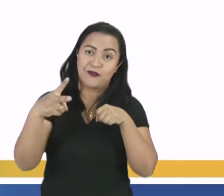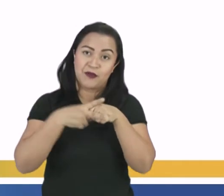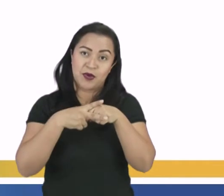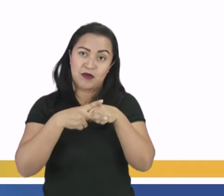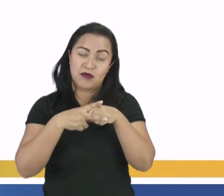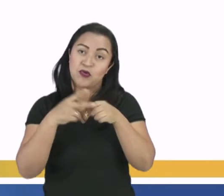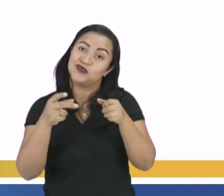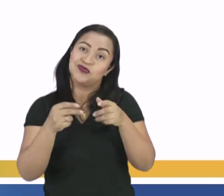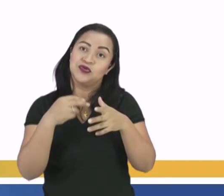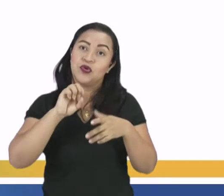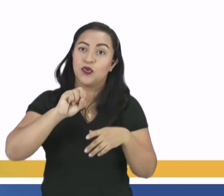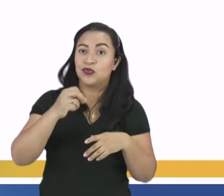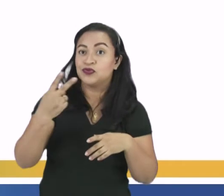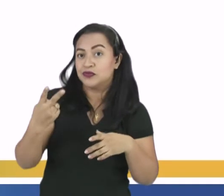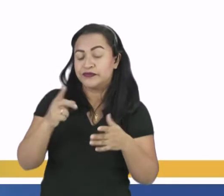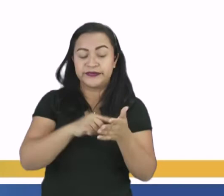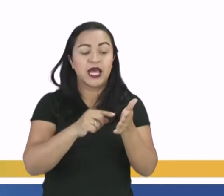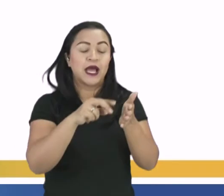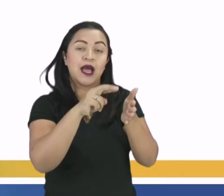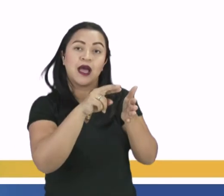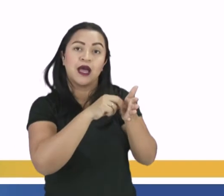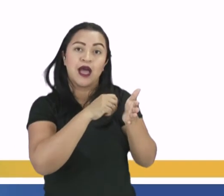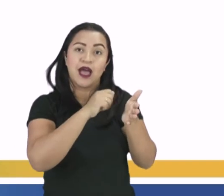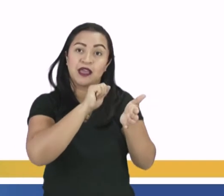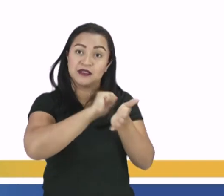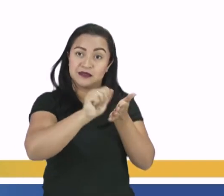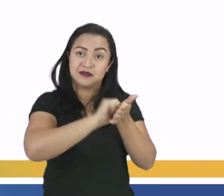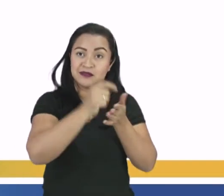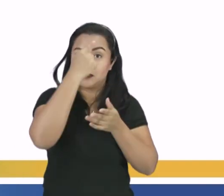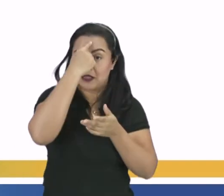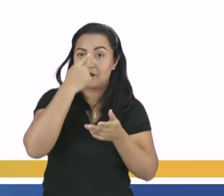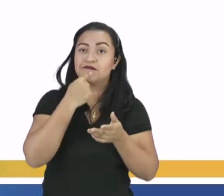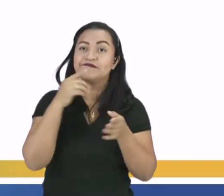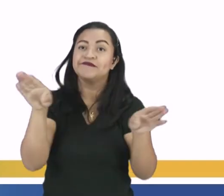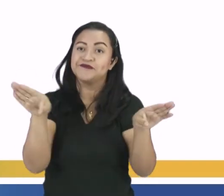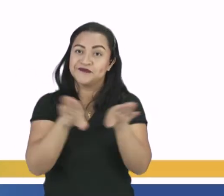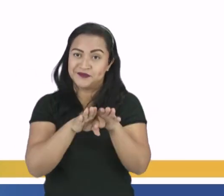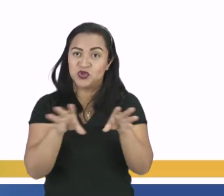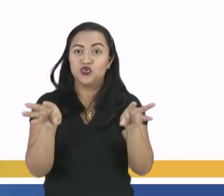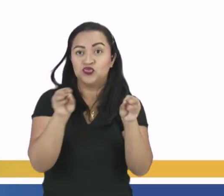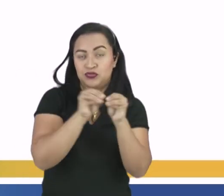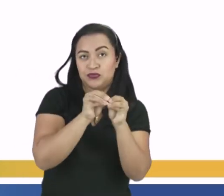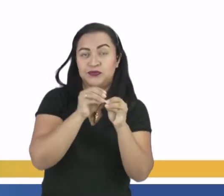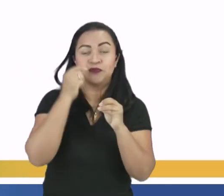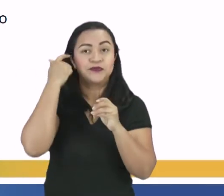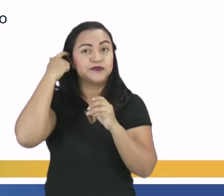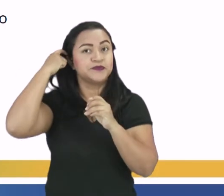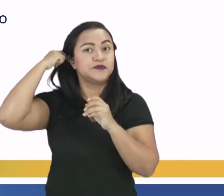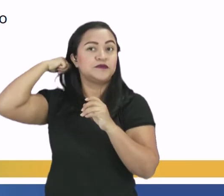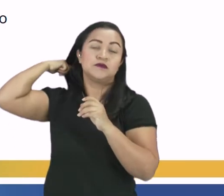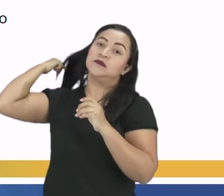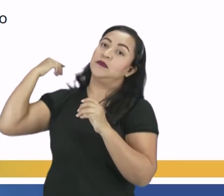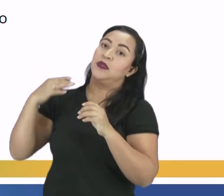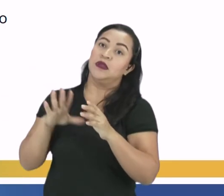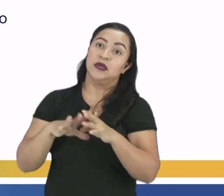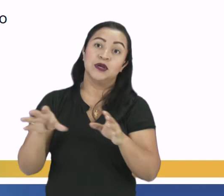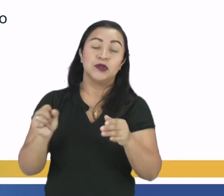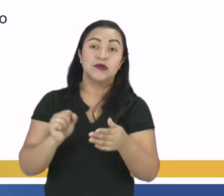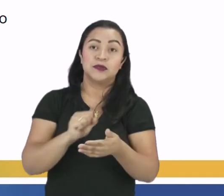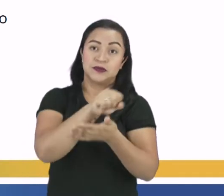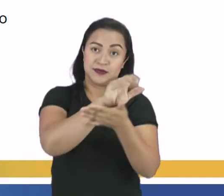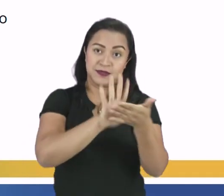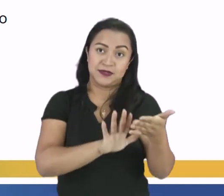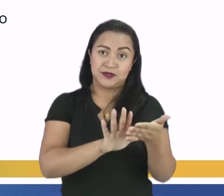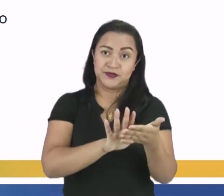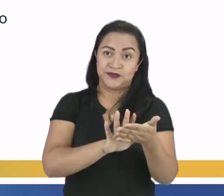da escrita, tá certo? Vamos continuar. Então vamos para o nosso exercício.